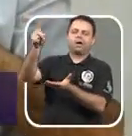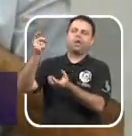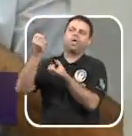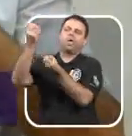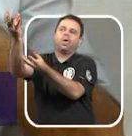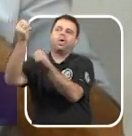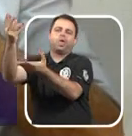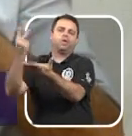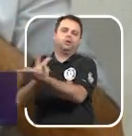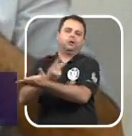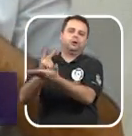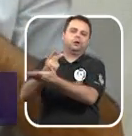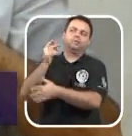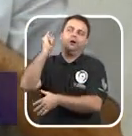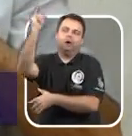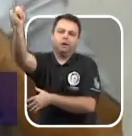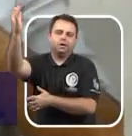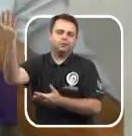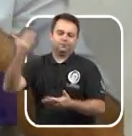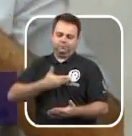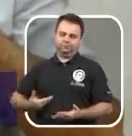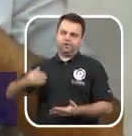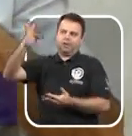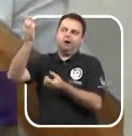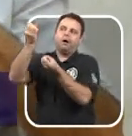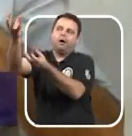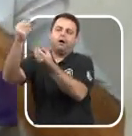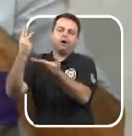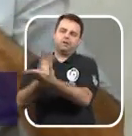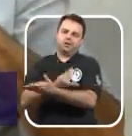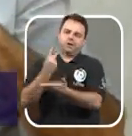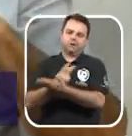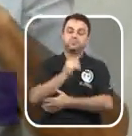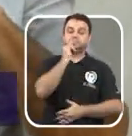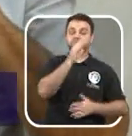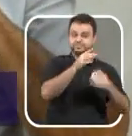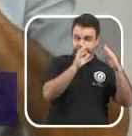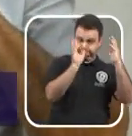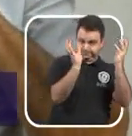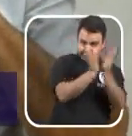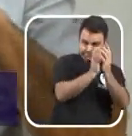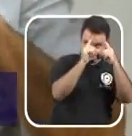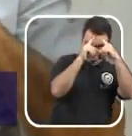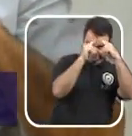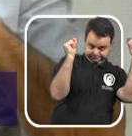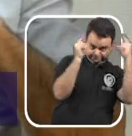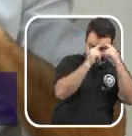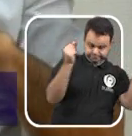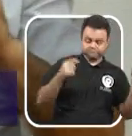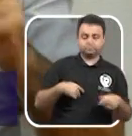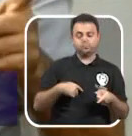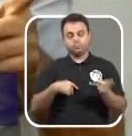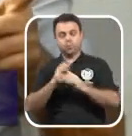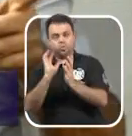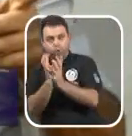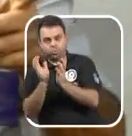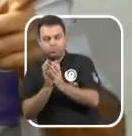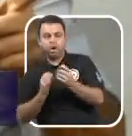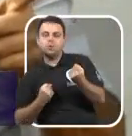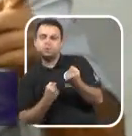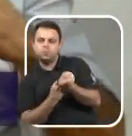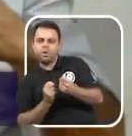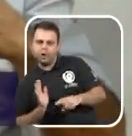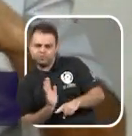queria saber. A outra questão é essa. Não estão pagando para enfermeiros e auxiliar. Não paga para